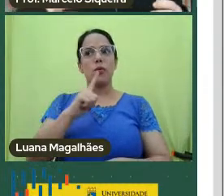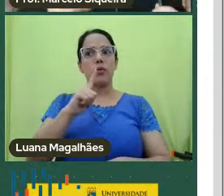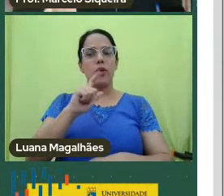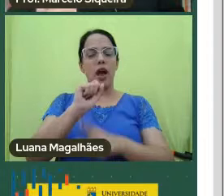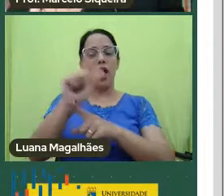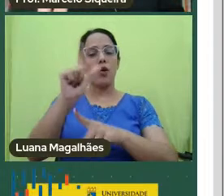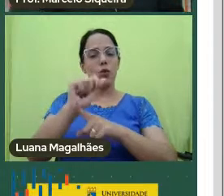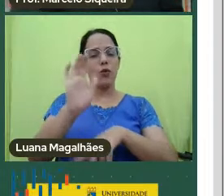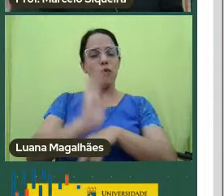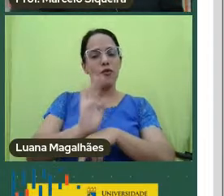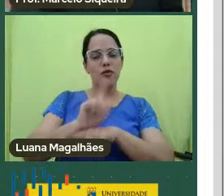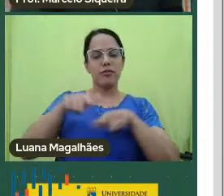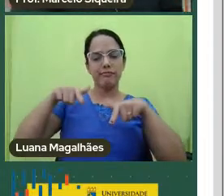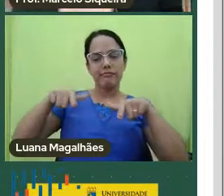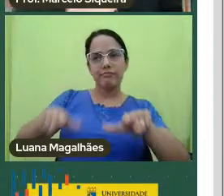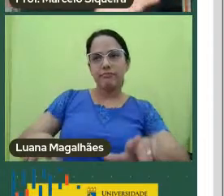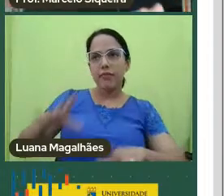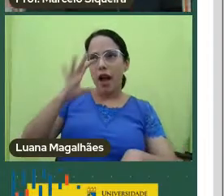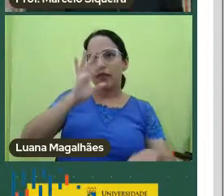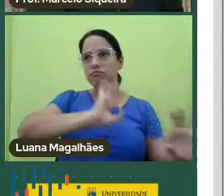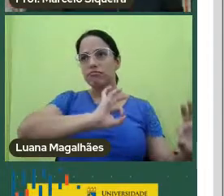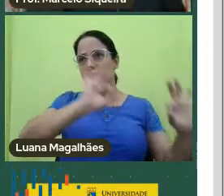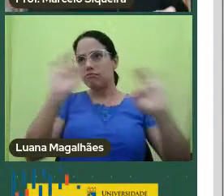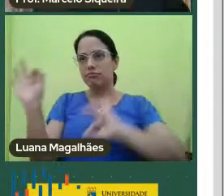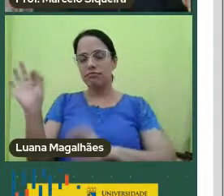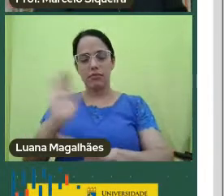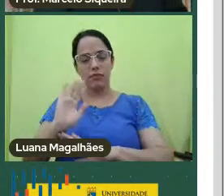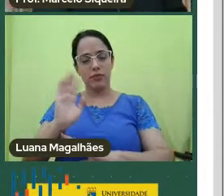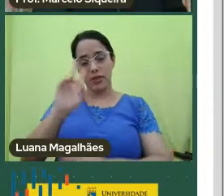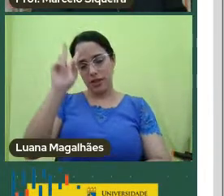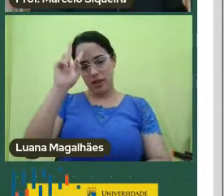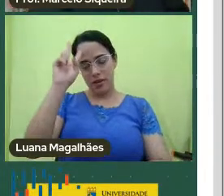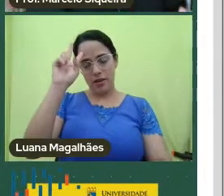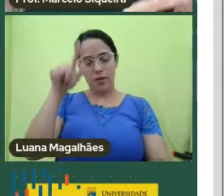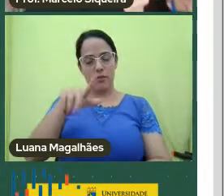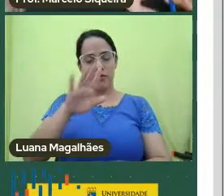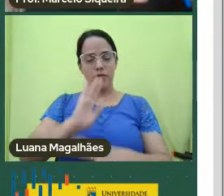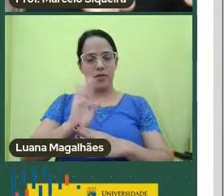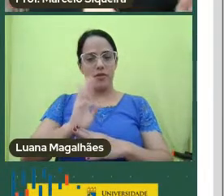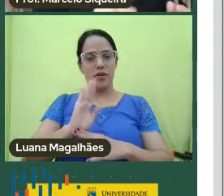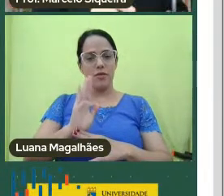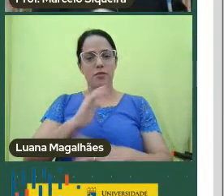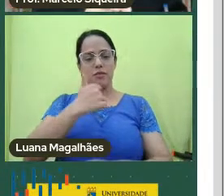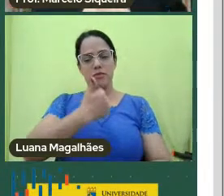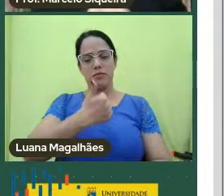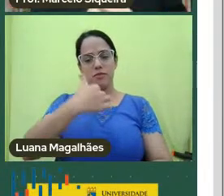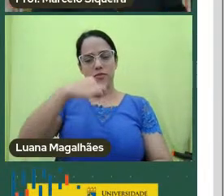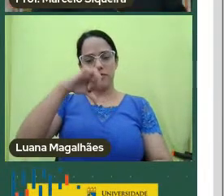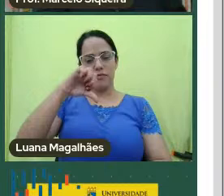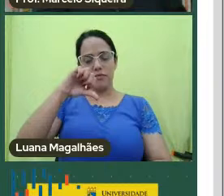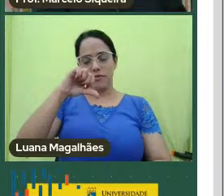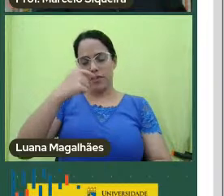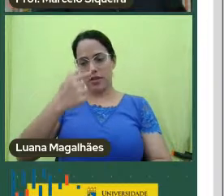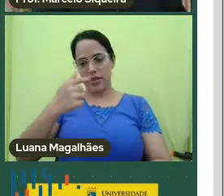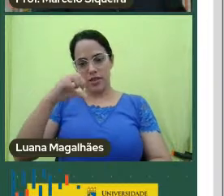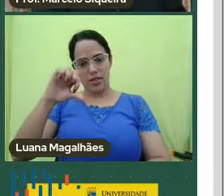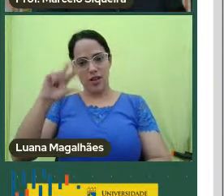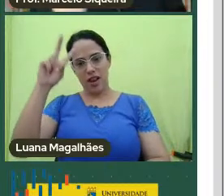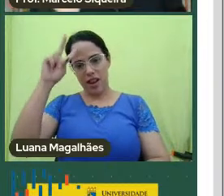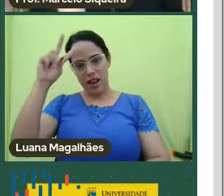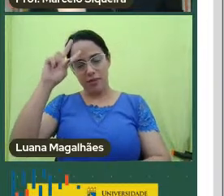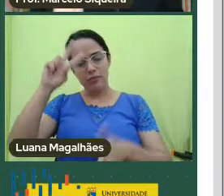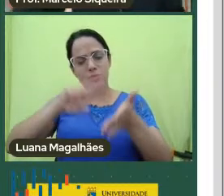seja, uma imagem que no filme, em 79, é totalmente contextualizada pelo seu significado